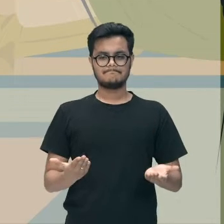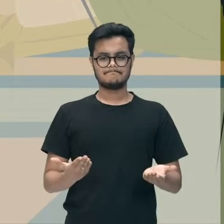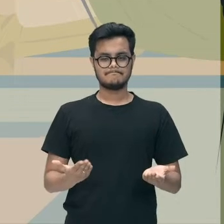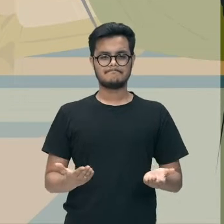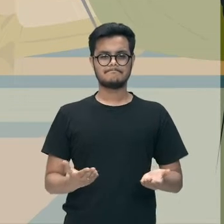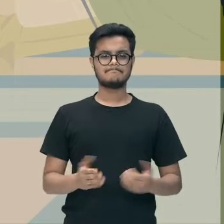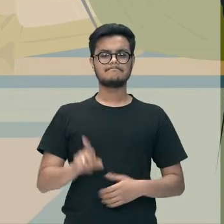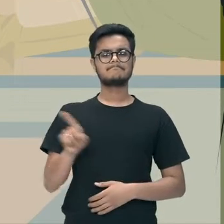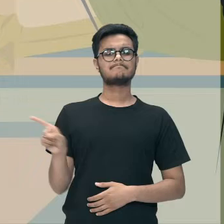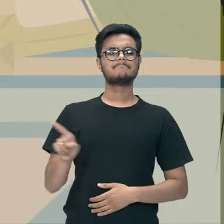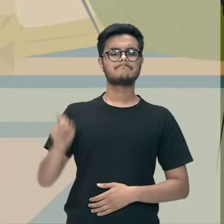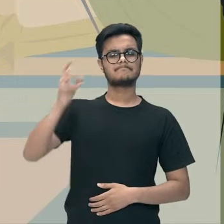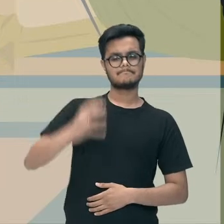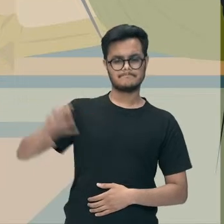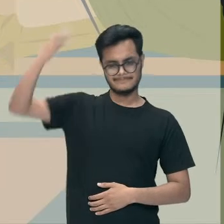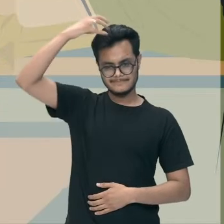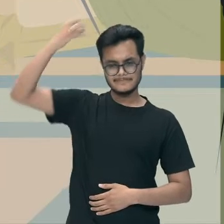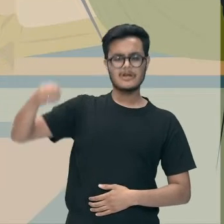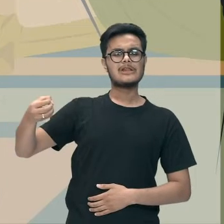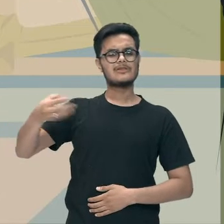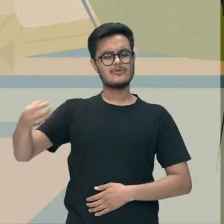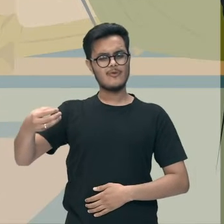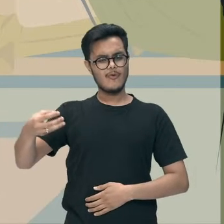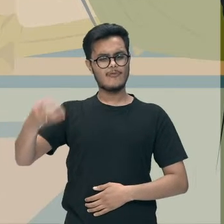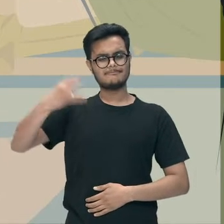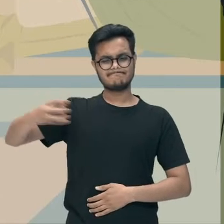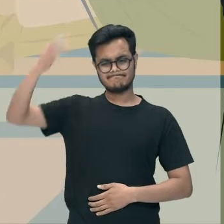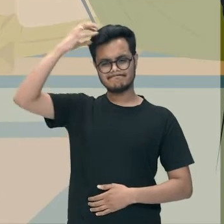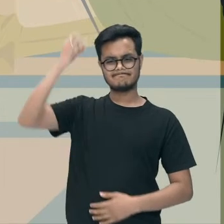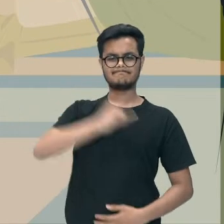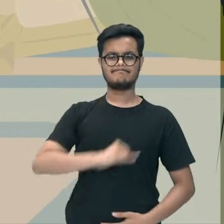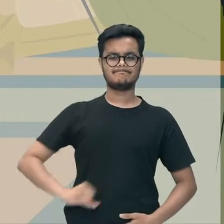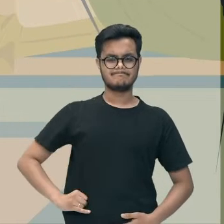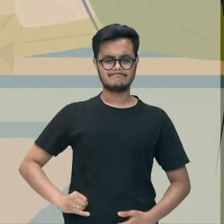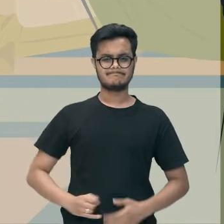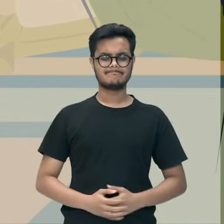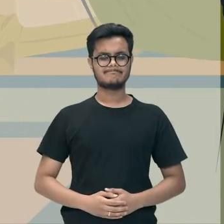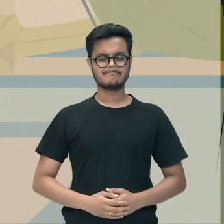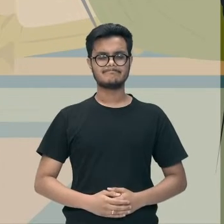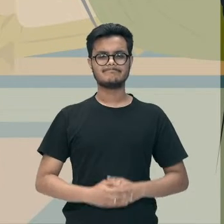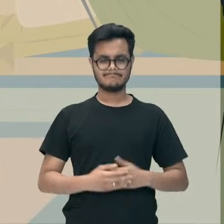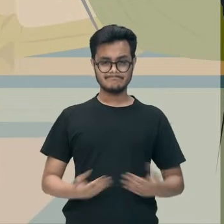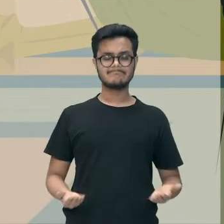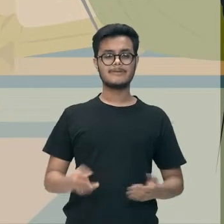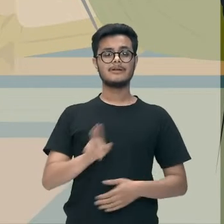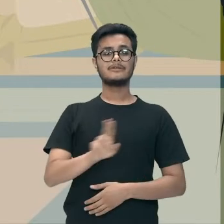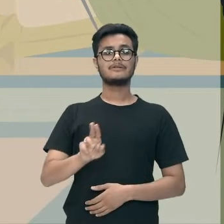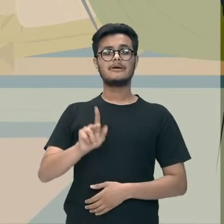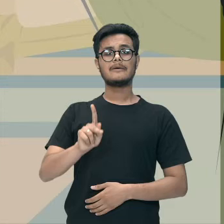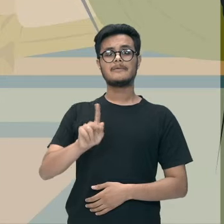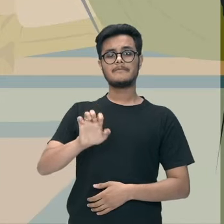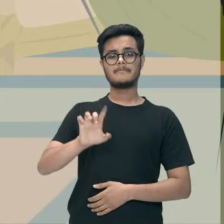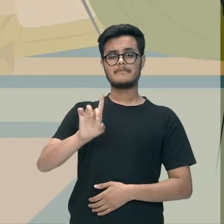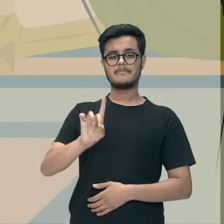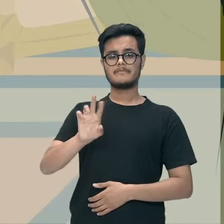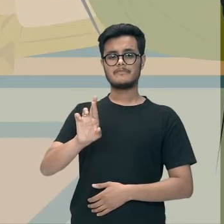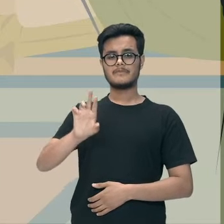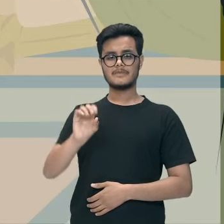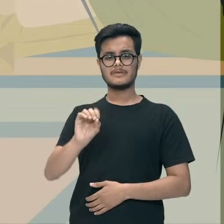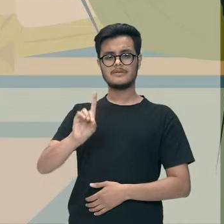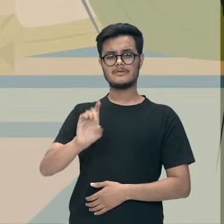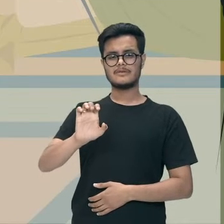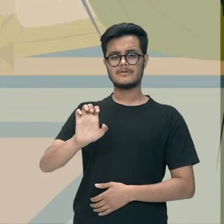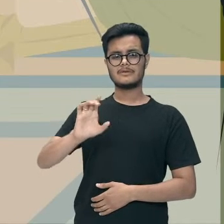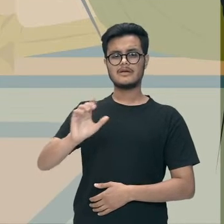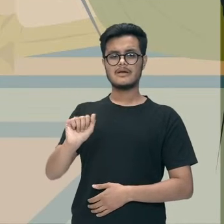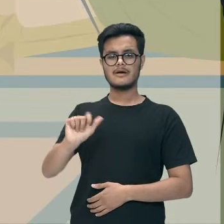a coroação do novo imperador. Dom Pedro de Alcântara, que tem um nome quilométrico, que não dá para falar